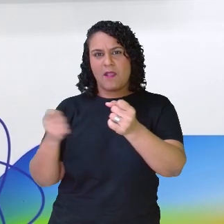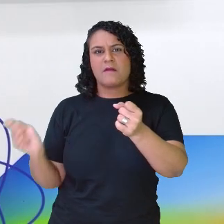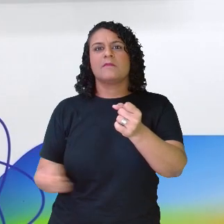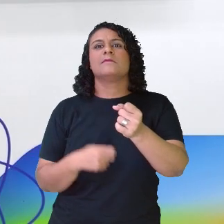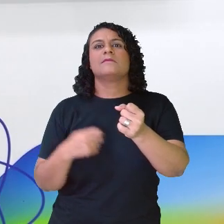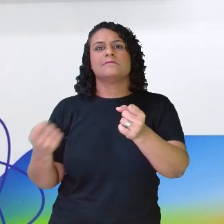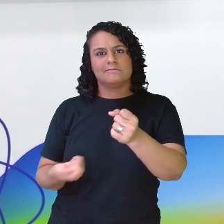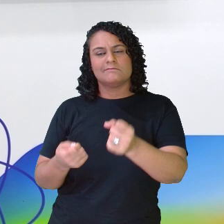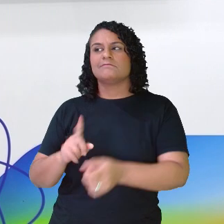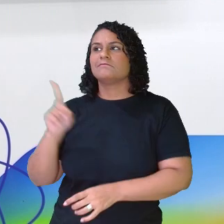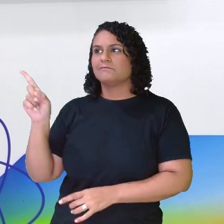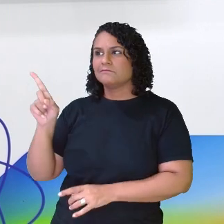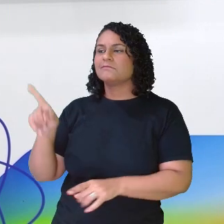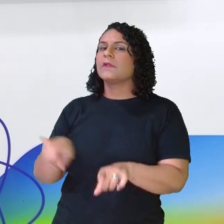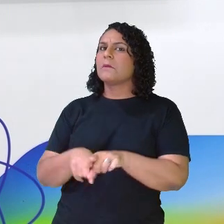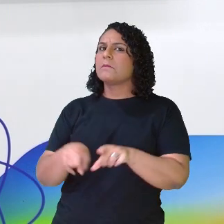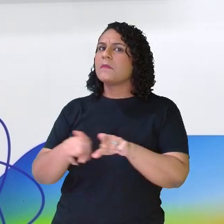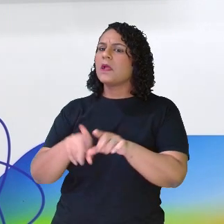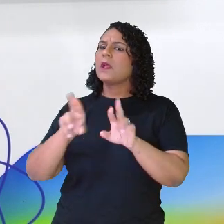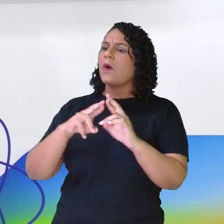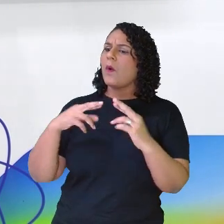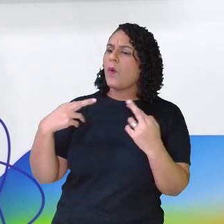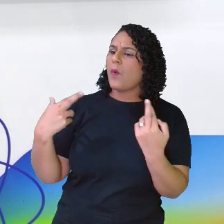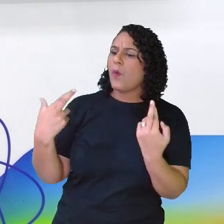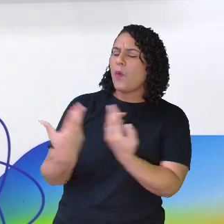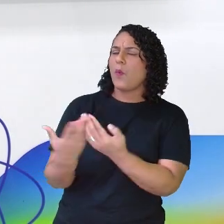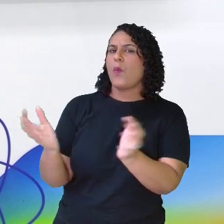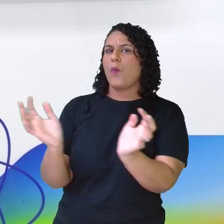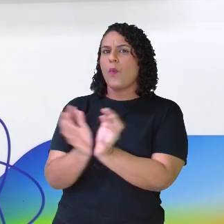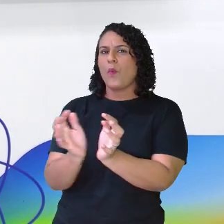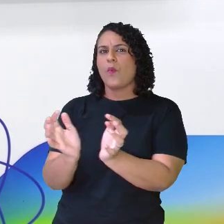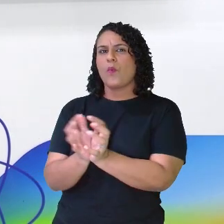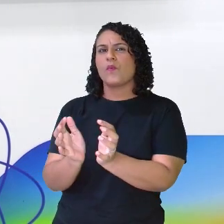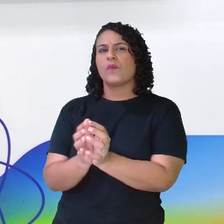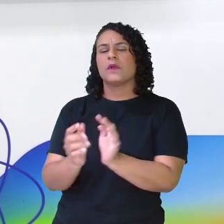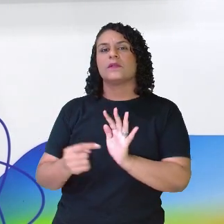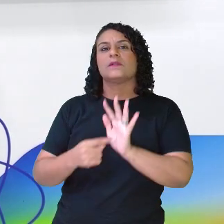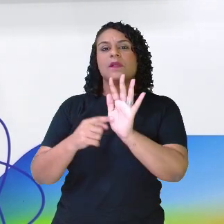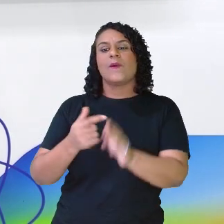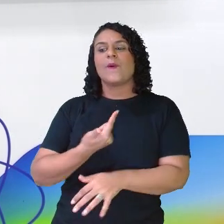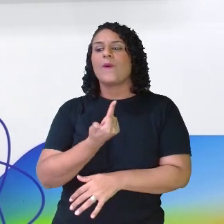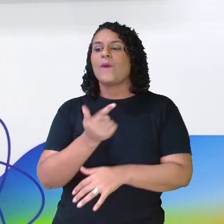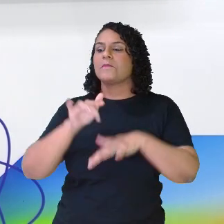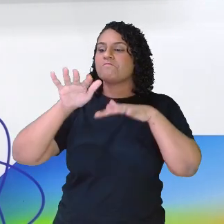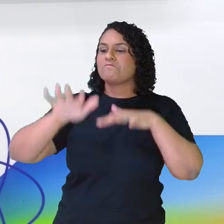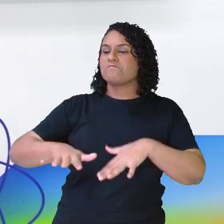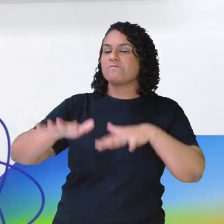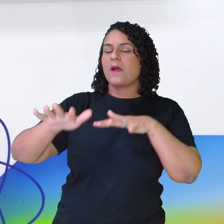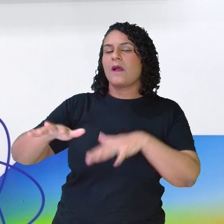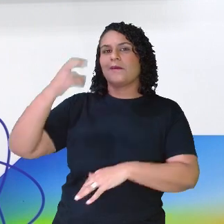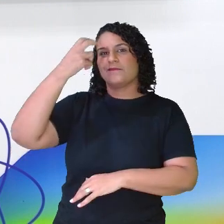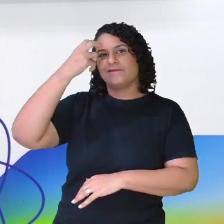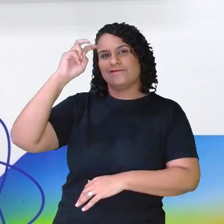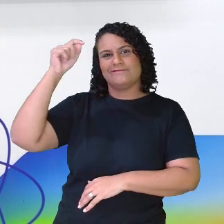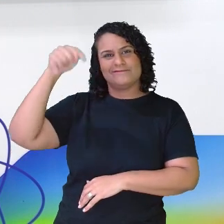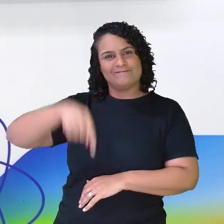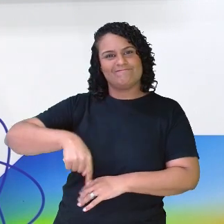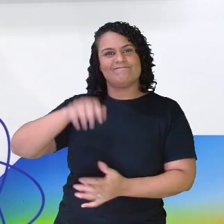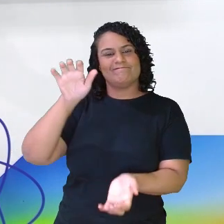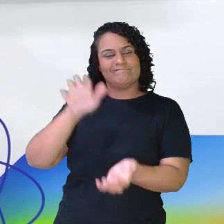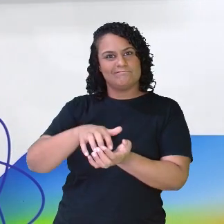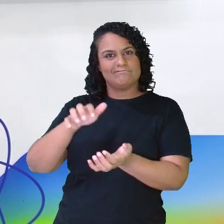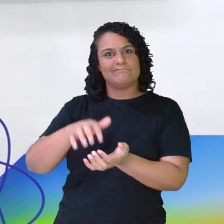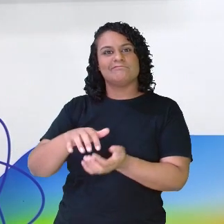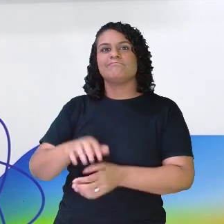se reunindo em grupos e trazendo à tona outras manifestações culturais para o nosso estado. O nosso estado